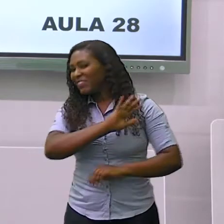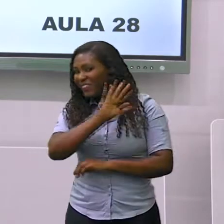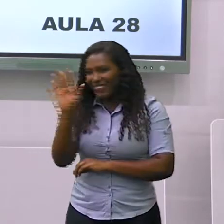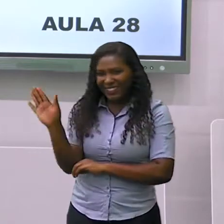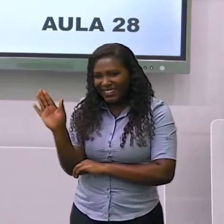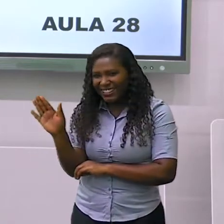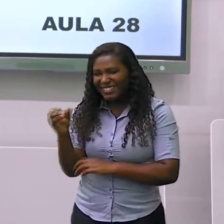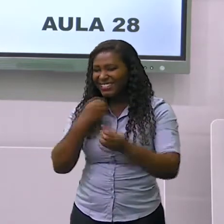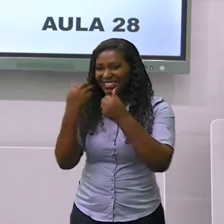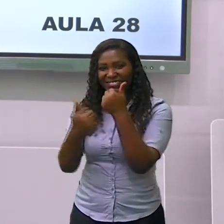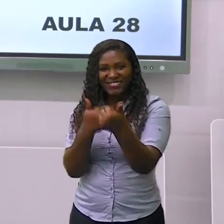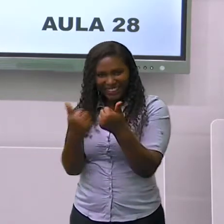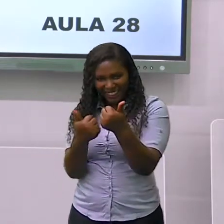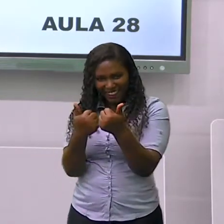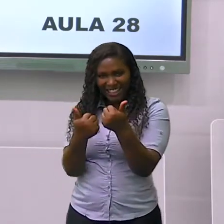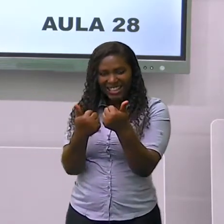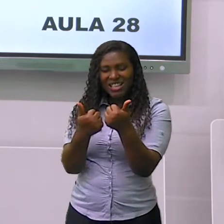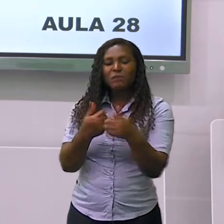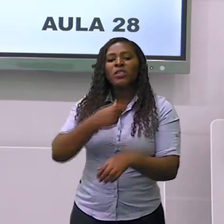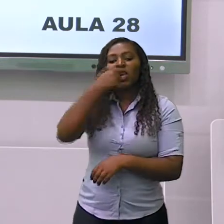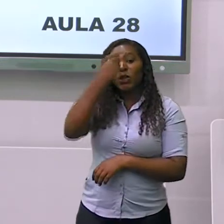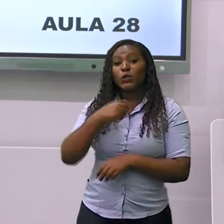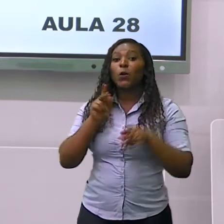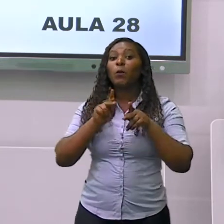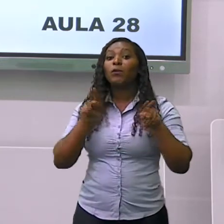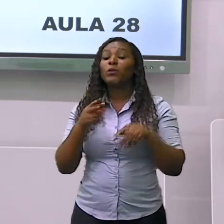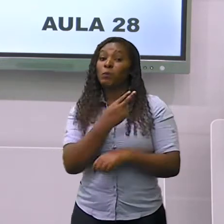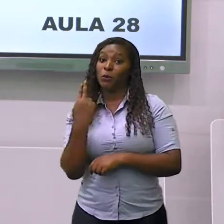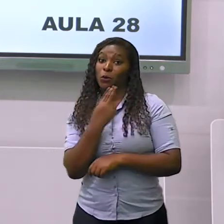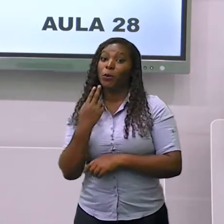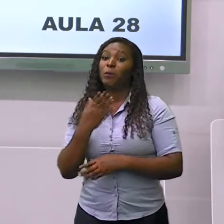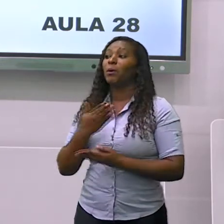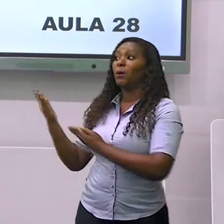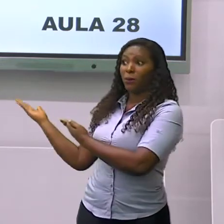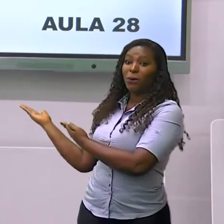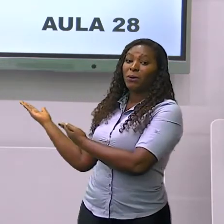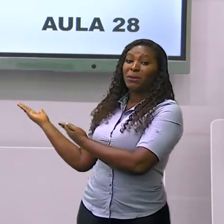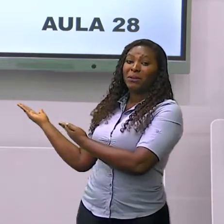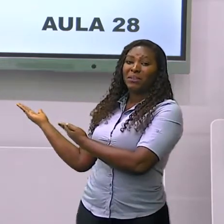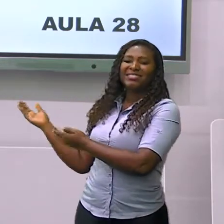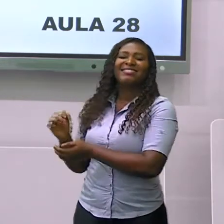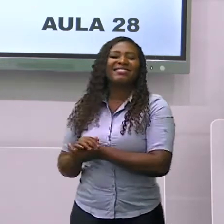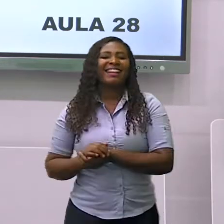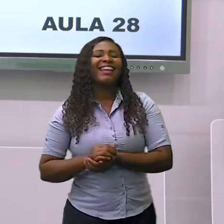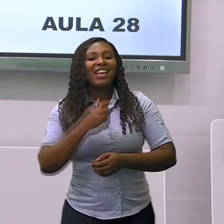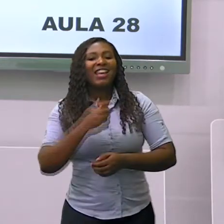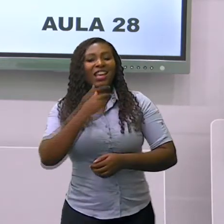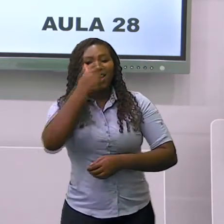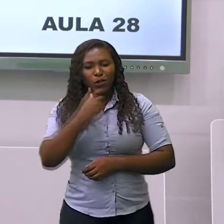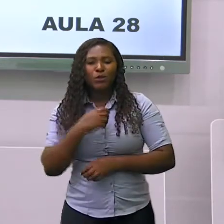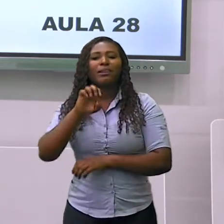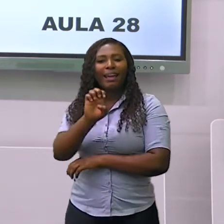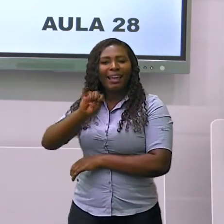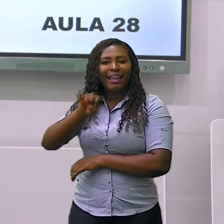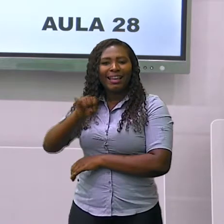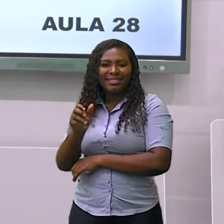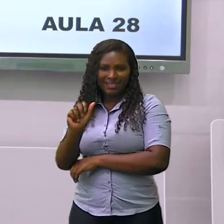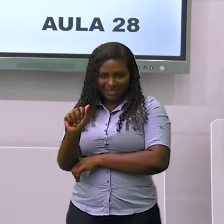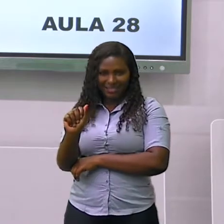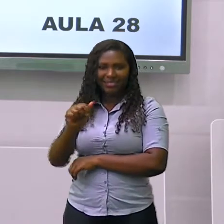Olá, tudo bem? Sou o professor Cristiano Vieira, da Educação de Jovens e Adultos da